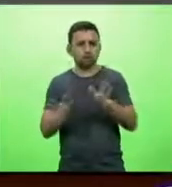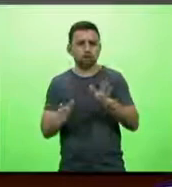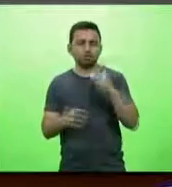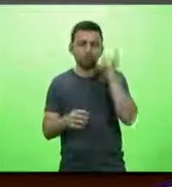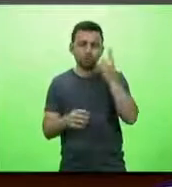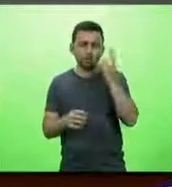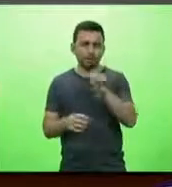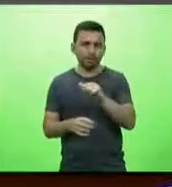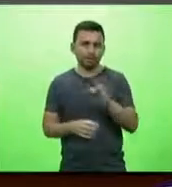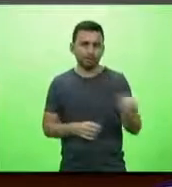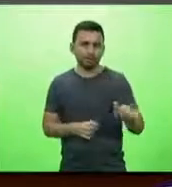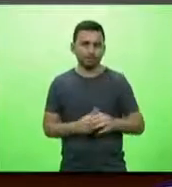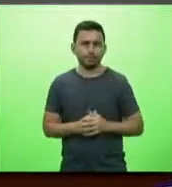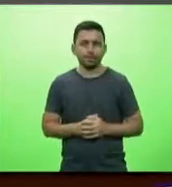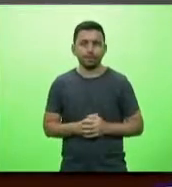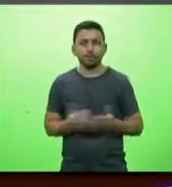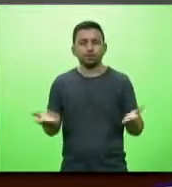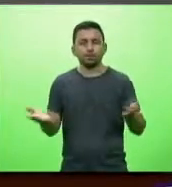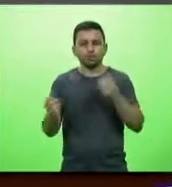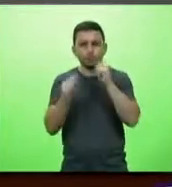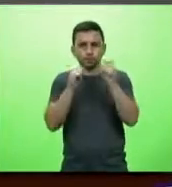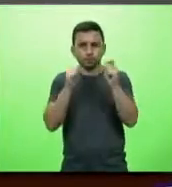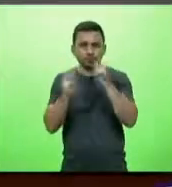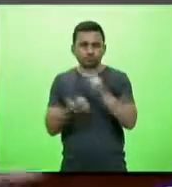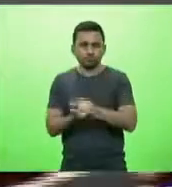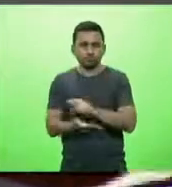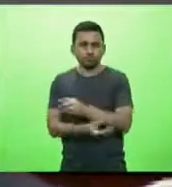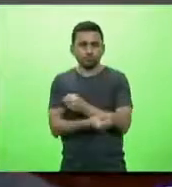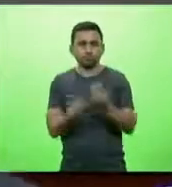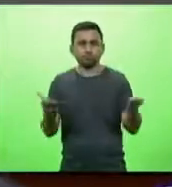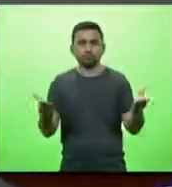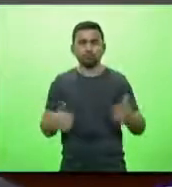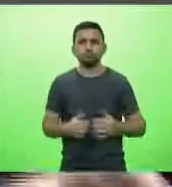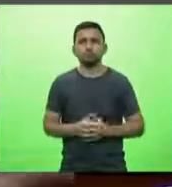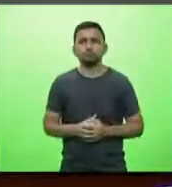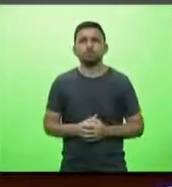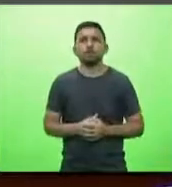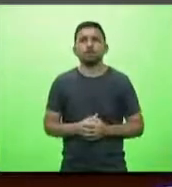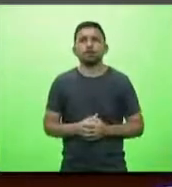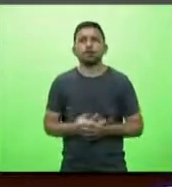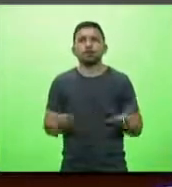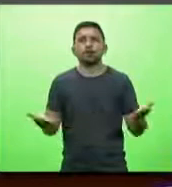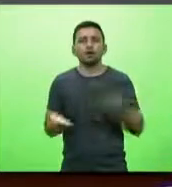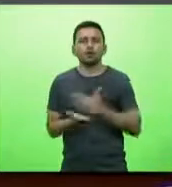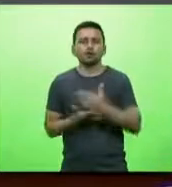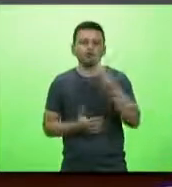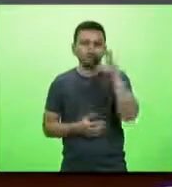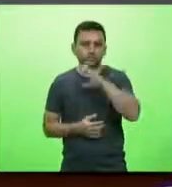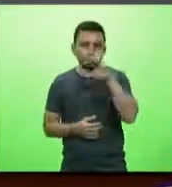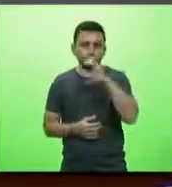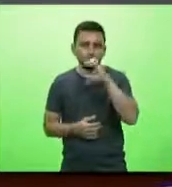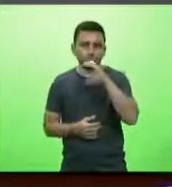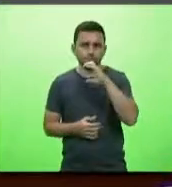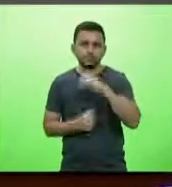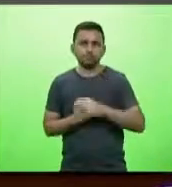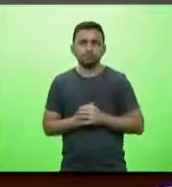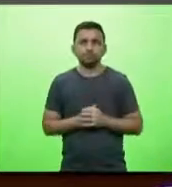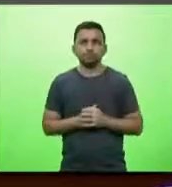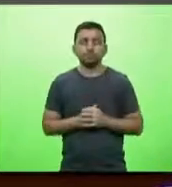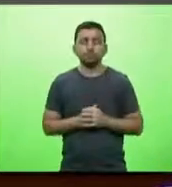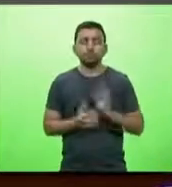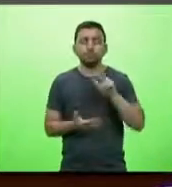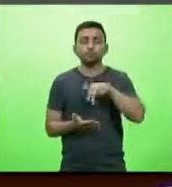às atas. Solicito a assessoria que proceda à distribuição do expediente. E vamos entrar em breves comunicações. Inscrito